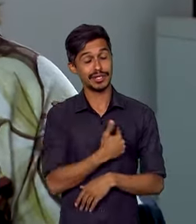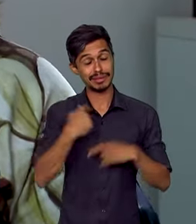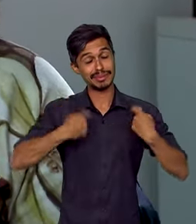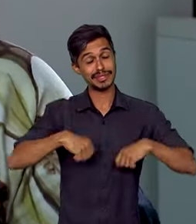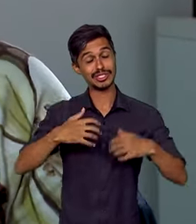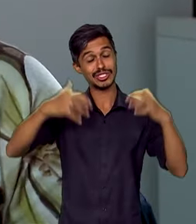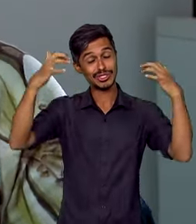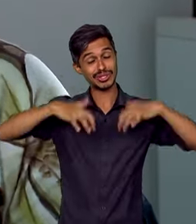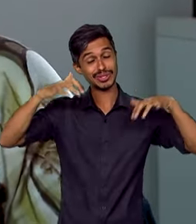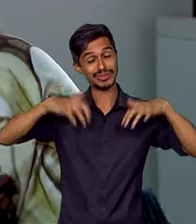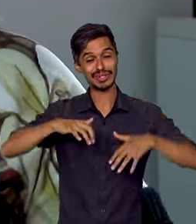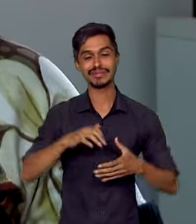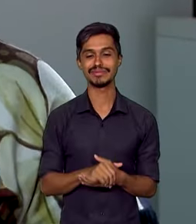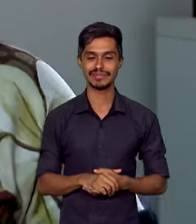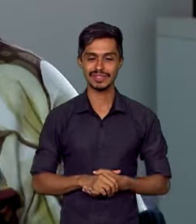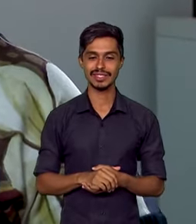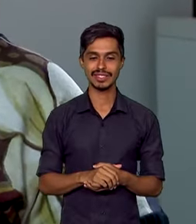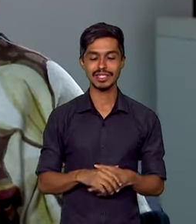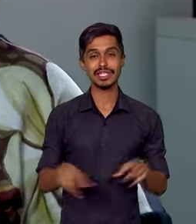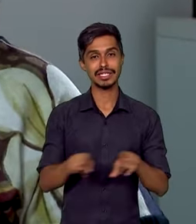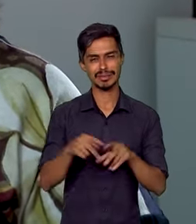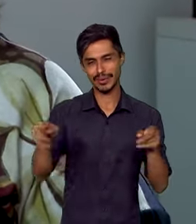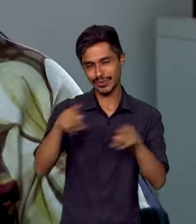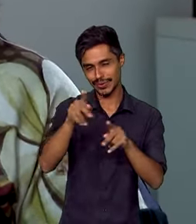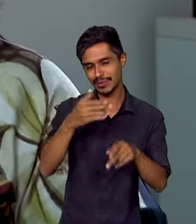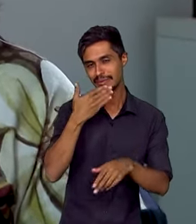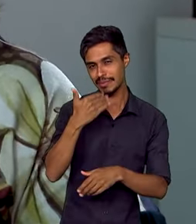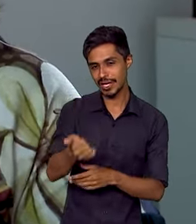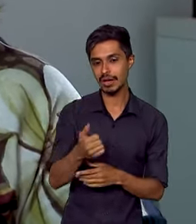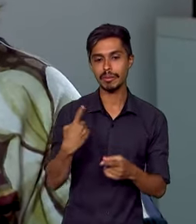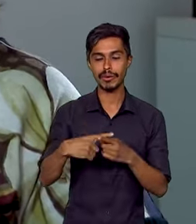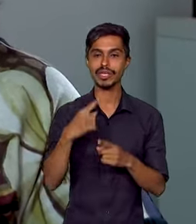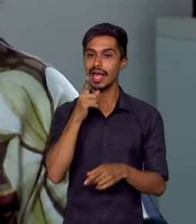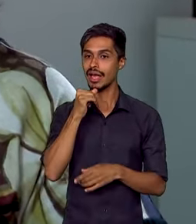precisando de muita chuva. E um ventinho melhor, né? Que a umidade melhore para a gente.